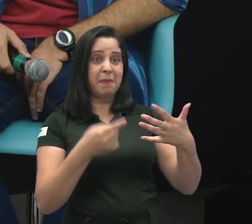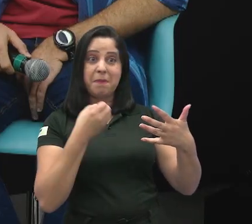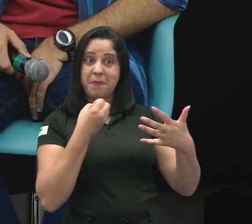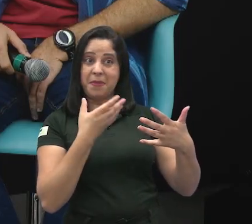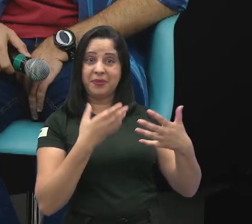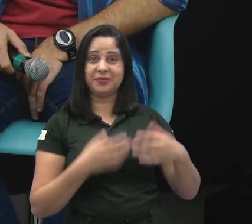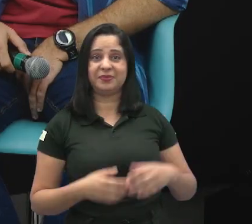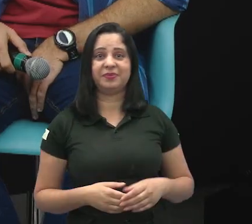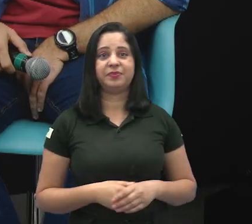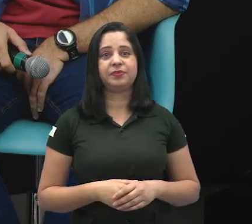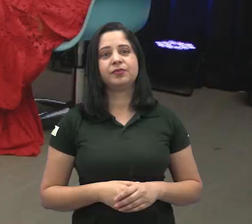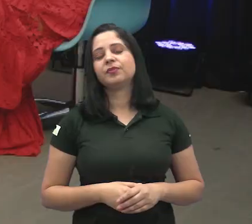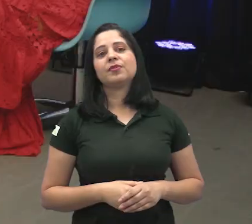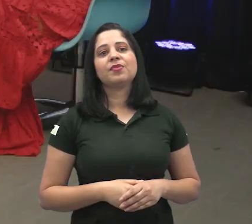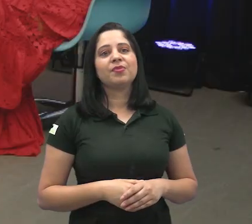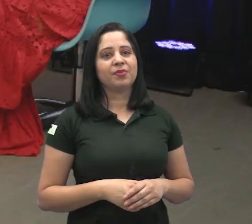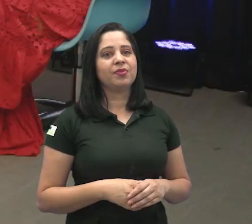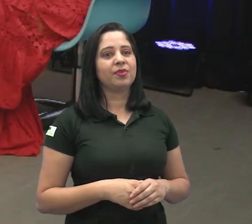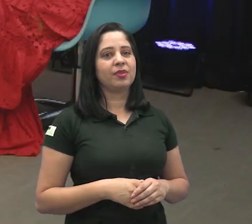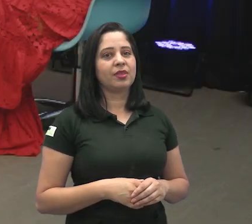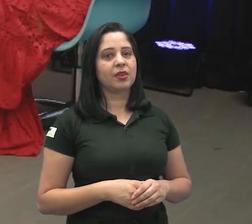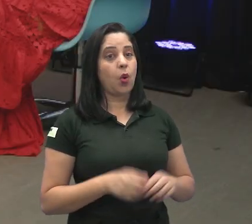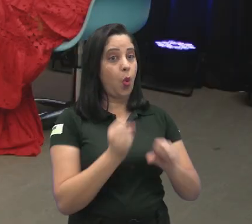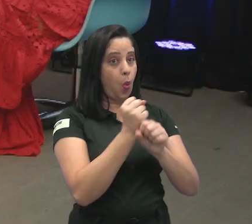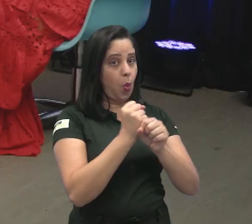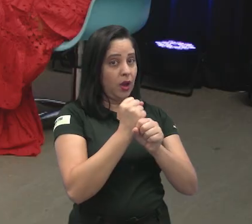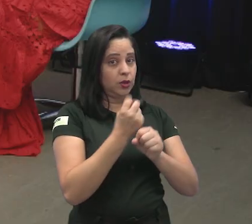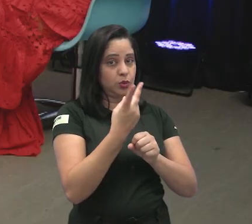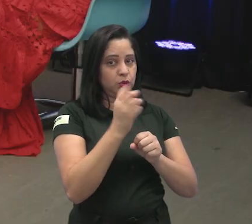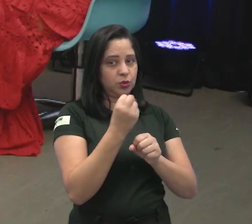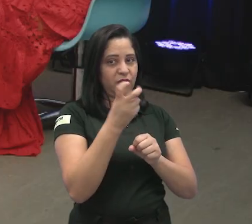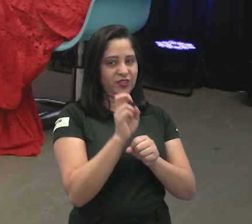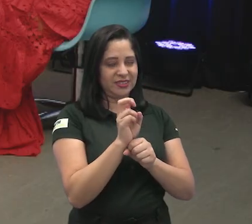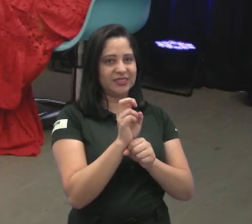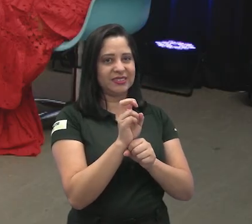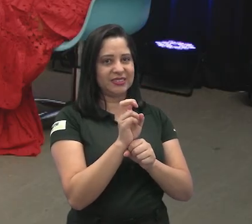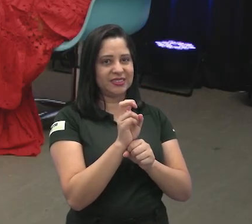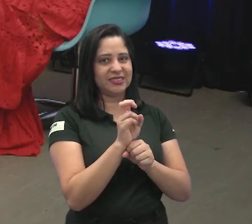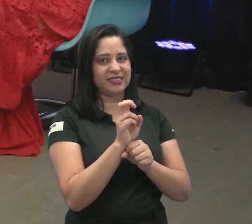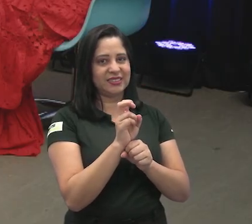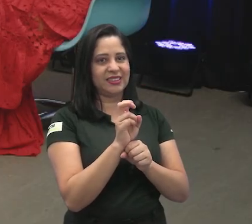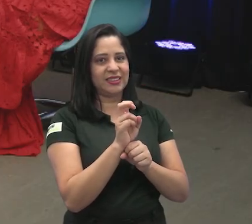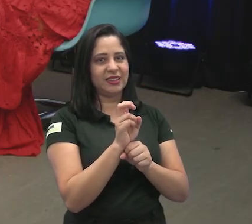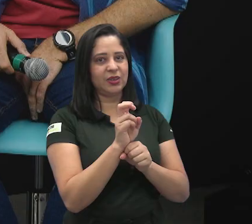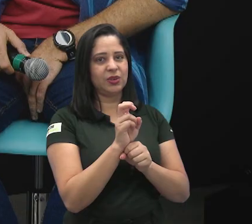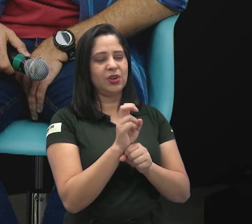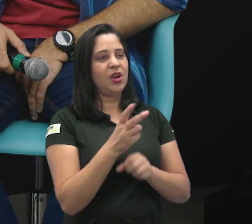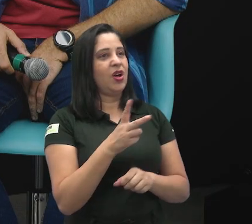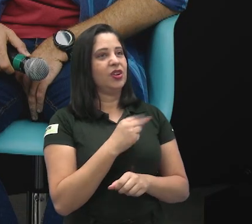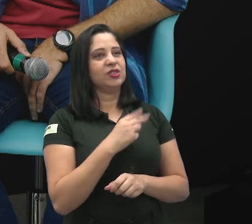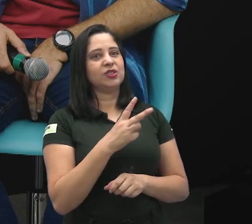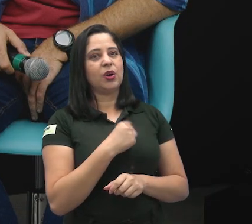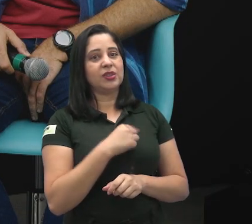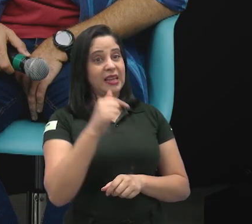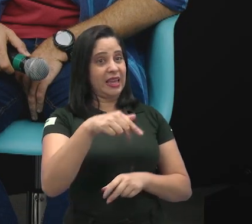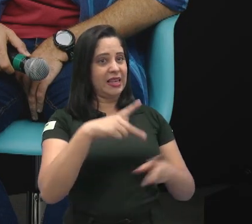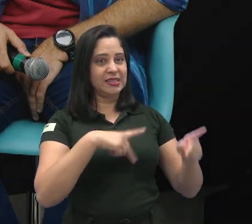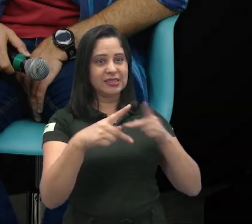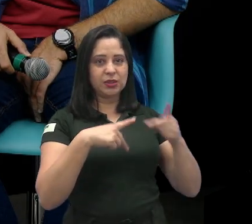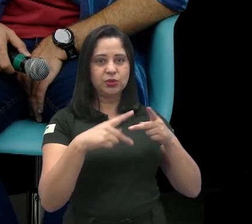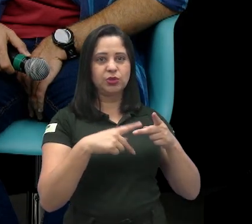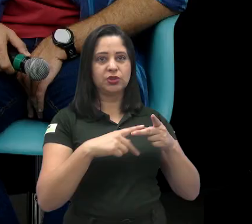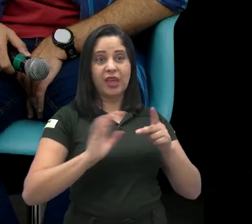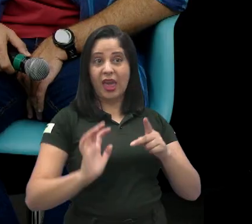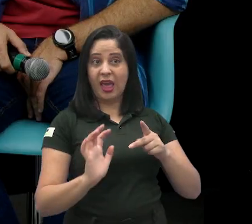nossa cidade. Eu acho que esse ano serviu bastante de inovação mesmo para São José, né? A gente